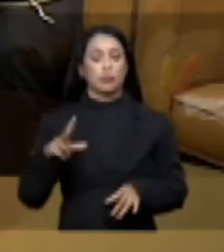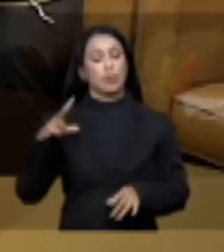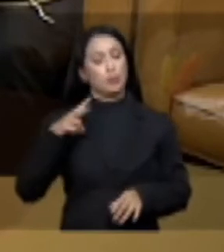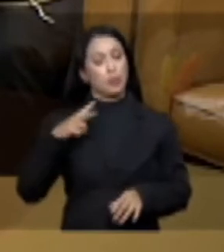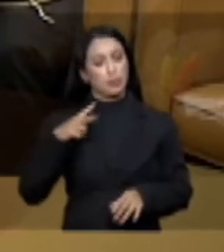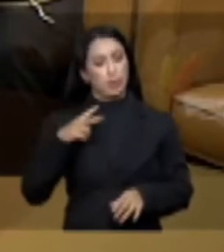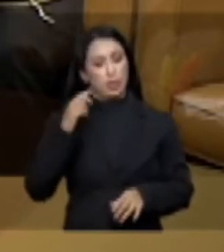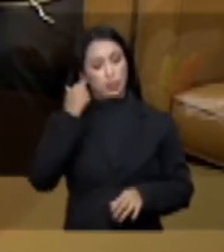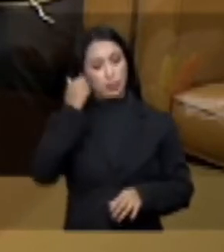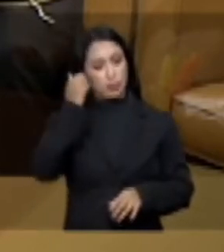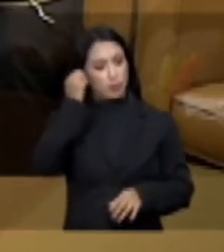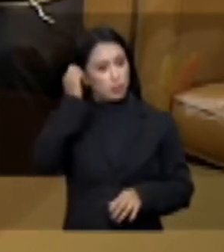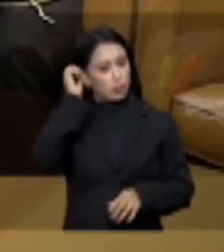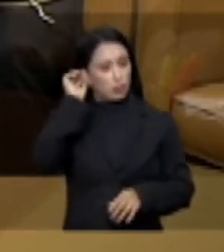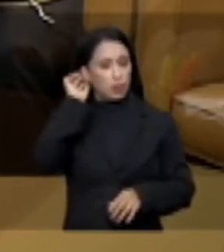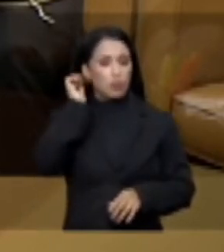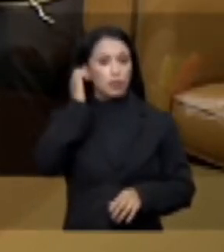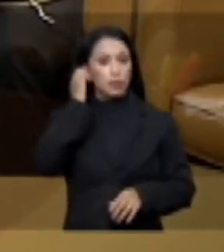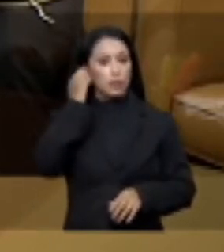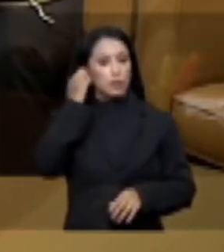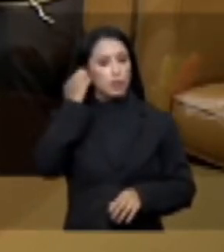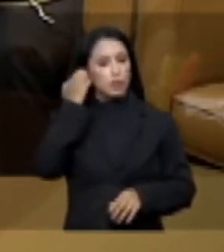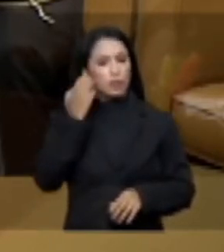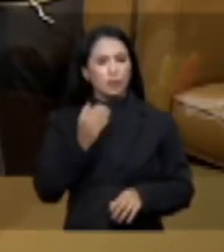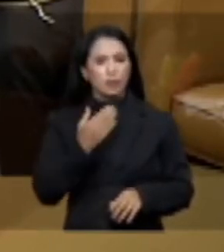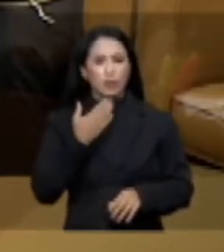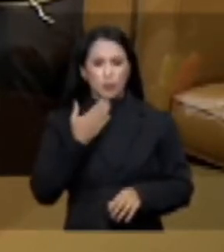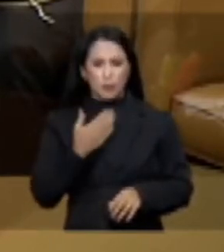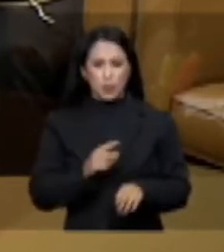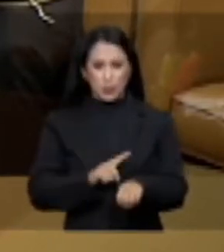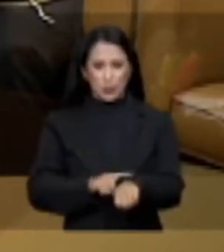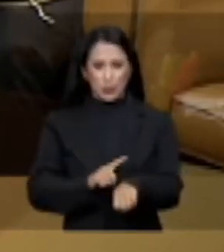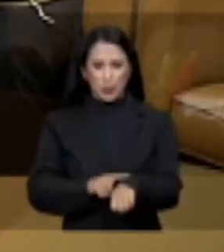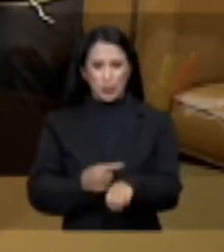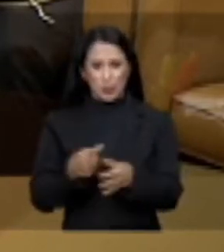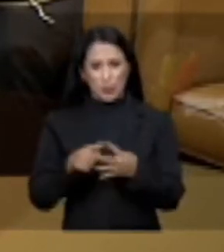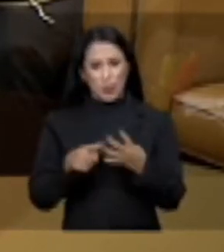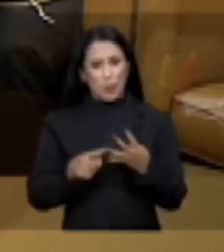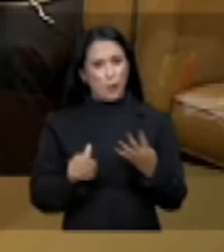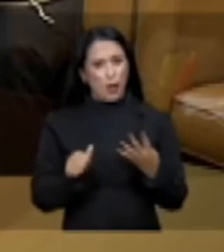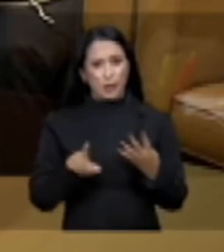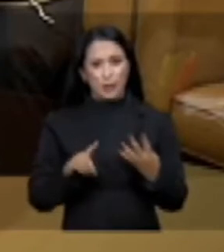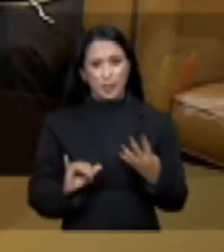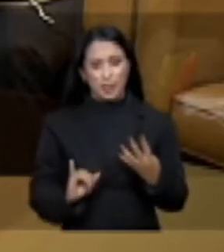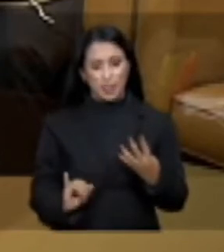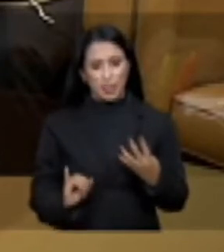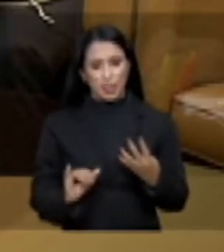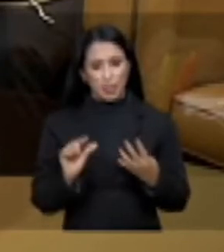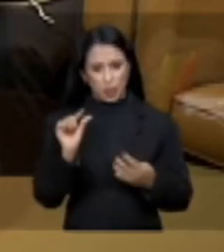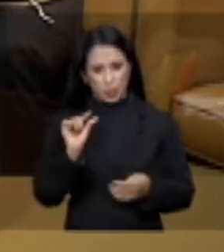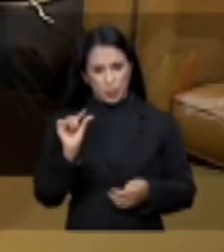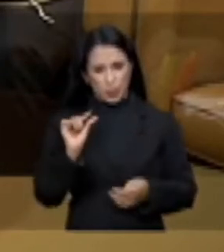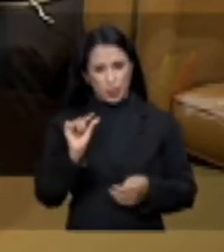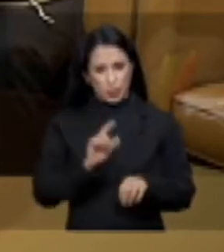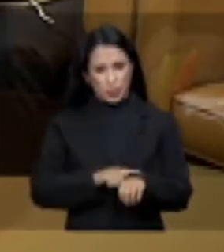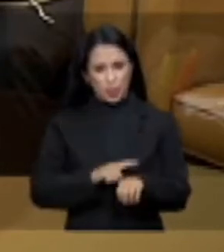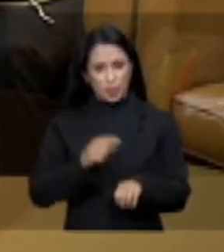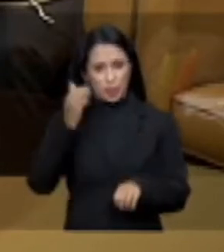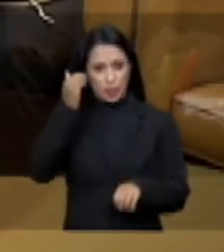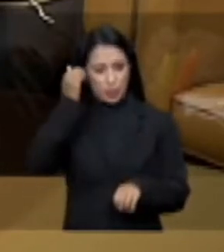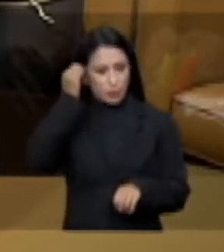Eu, excelentíssimo presidente, eu peço aqui um pouquinho mais de tempo, até porque são 4 ADIs, então eu vou me estender rapidamente aqui,